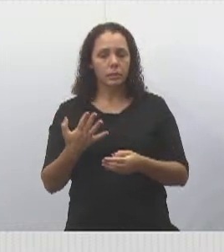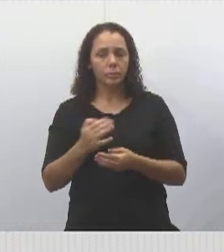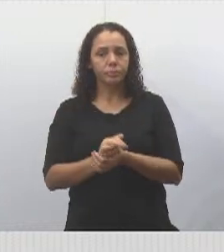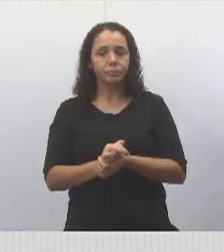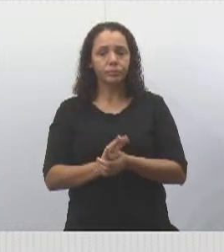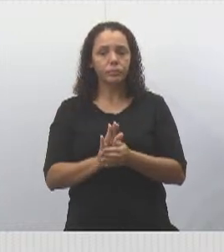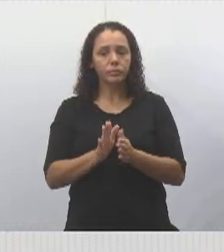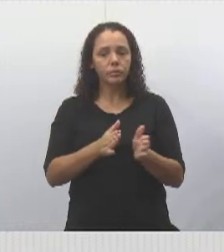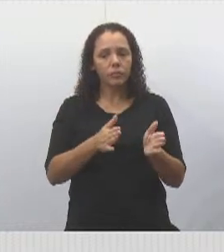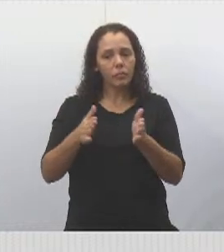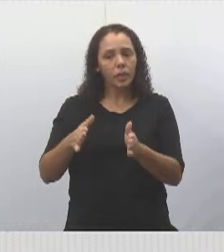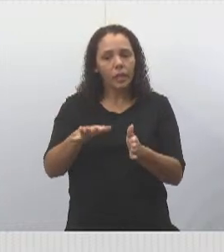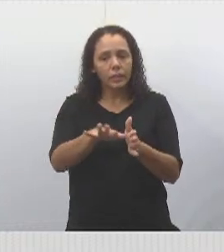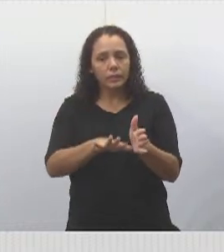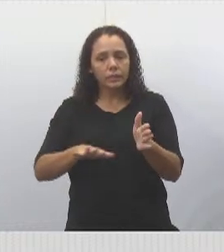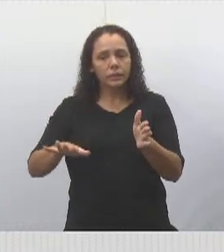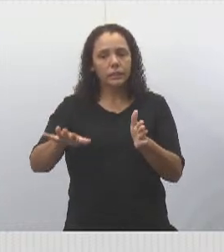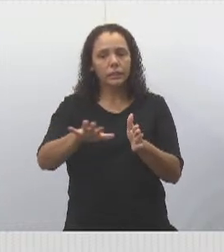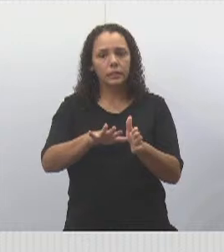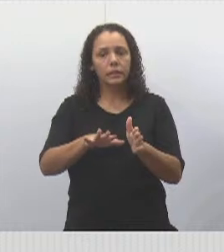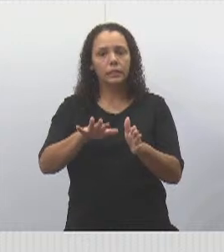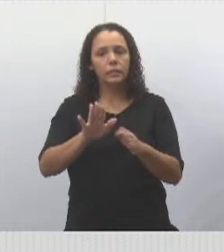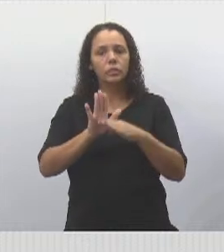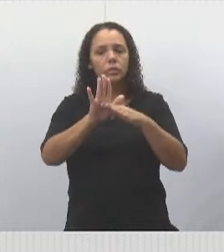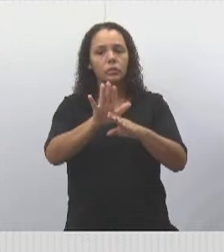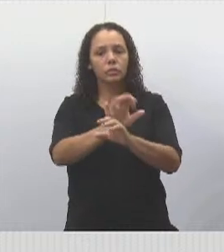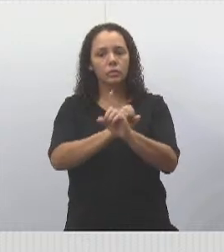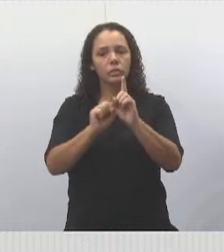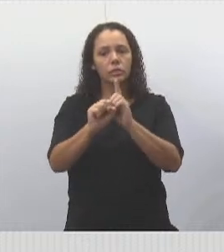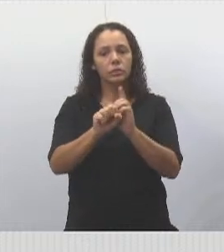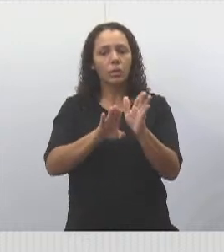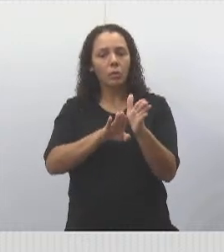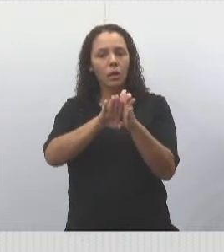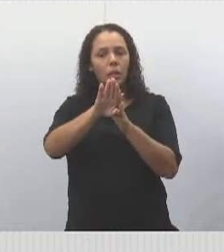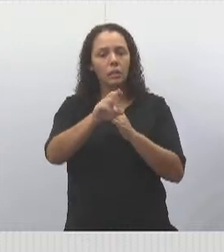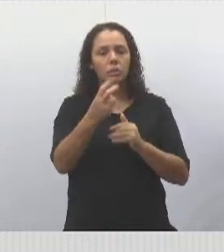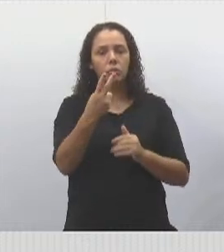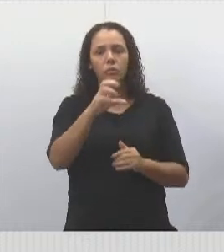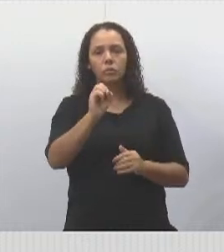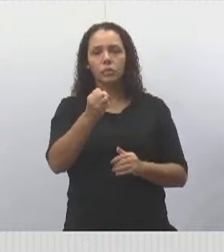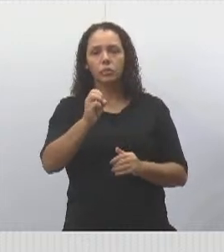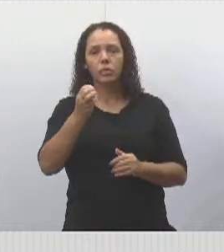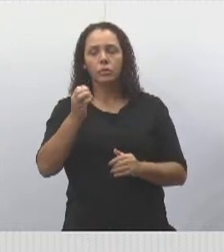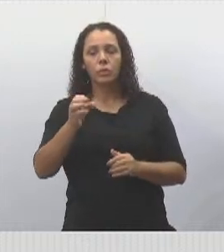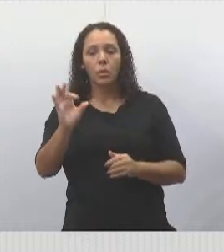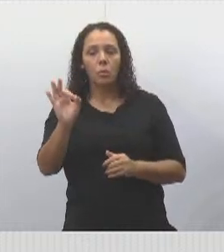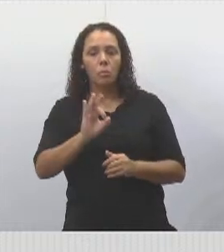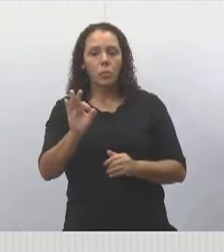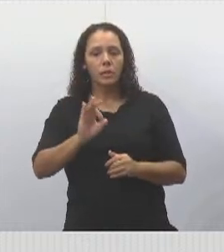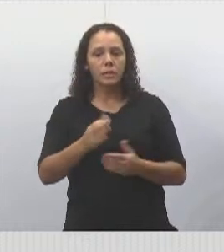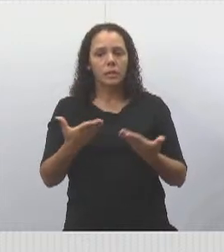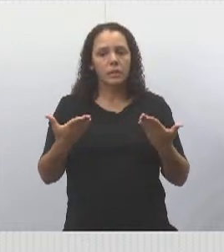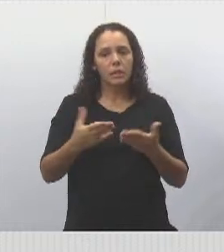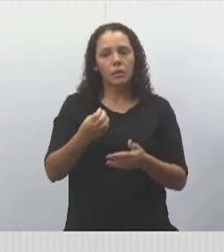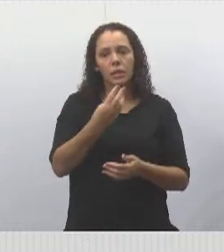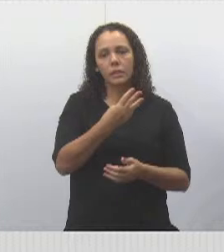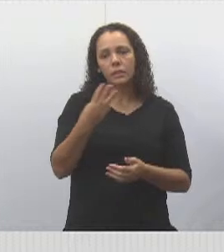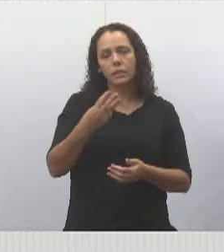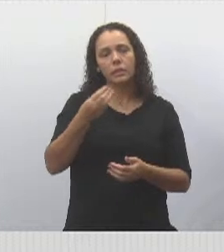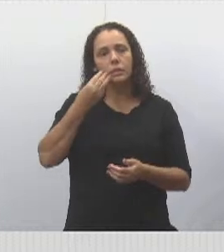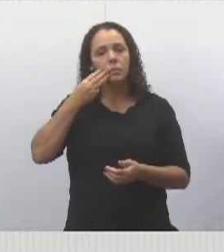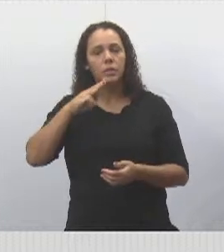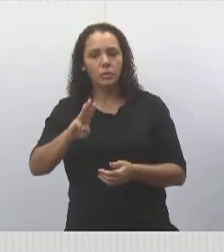Secretaria de Assistência Social, a gente tem um acréscimo de 28%, chegando a 33 milhões. Além disso,